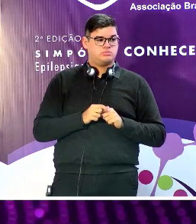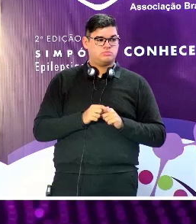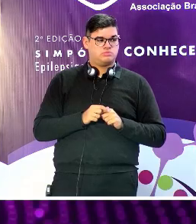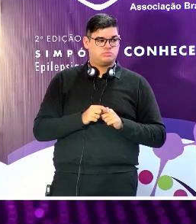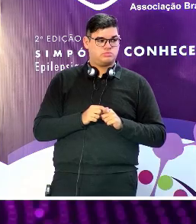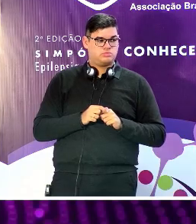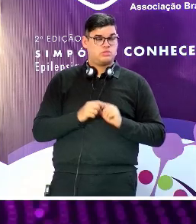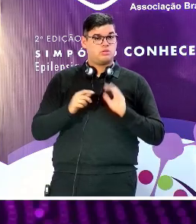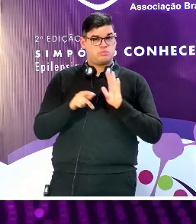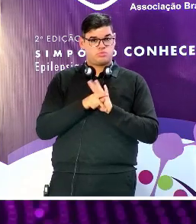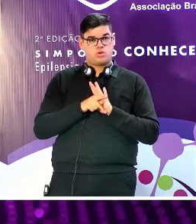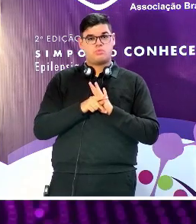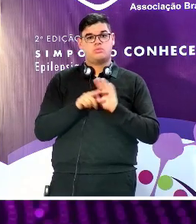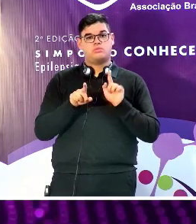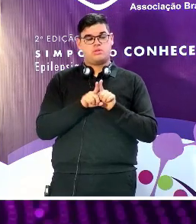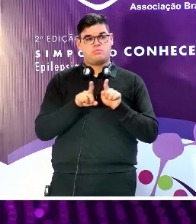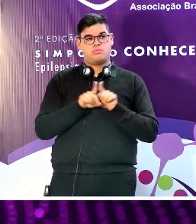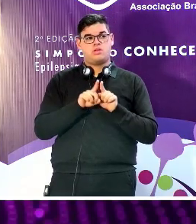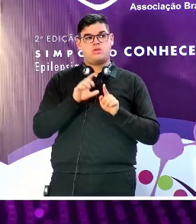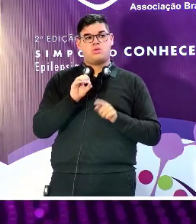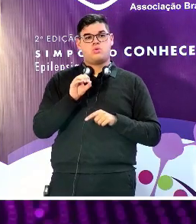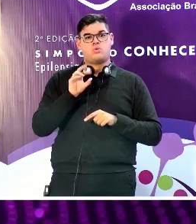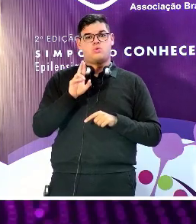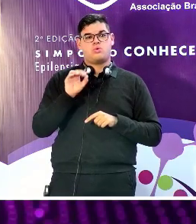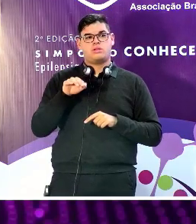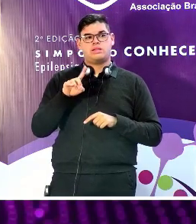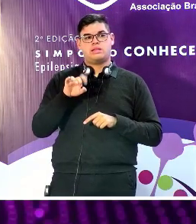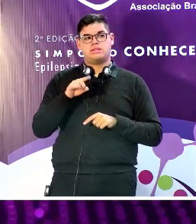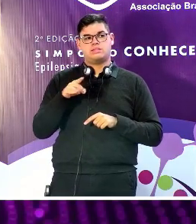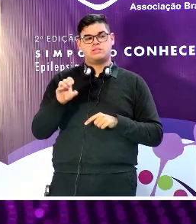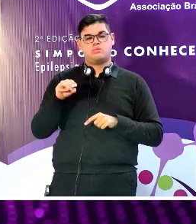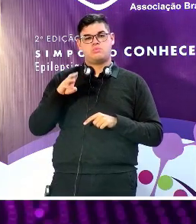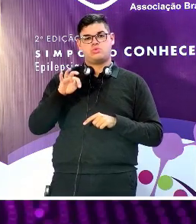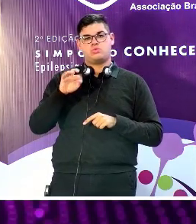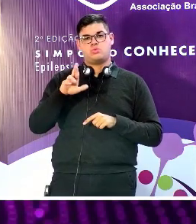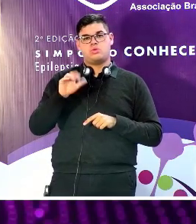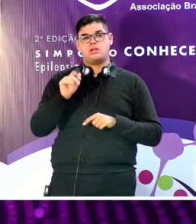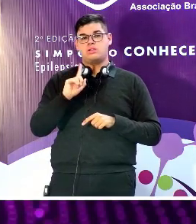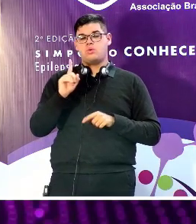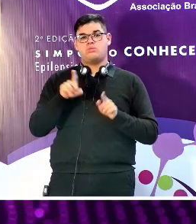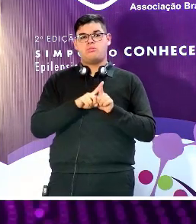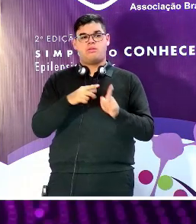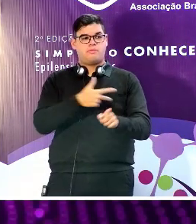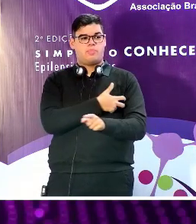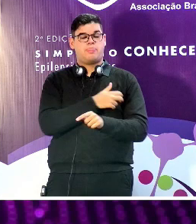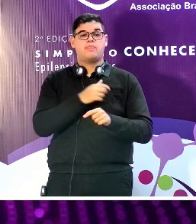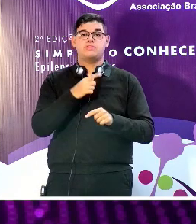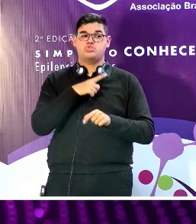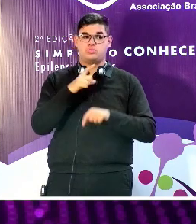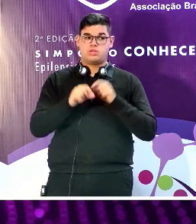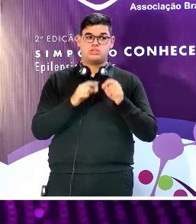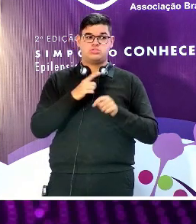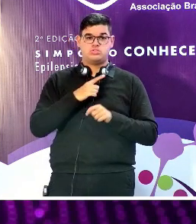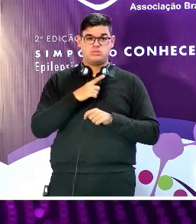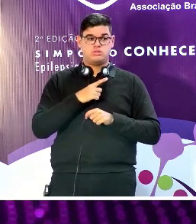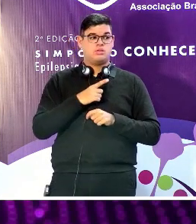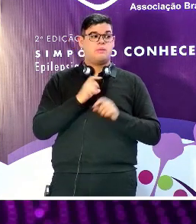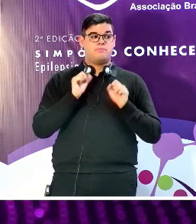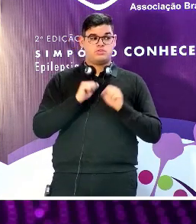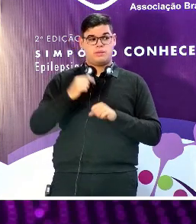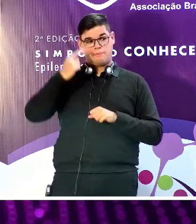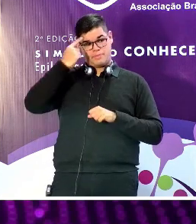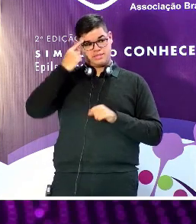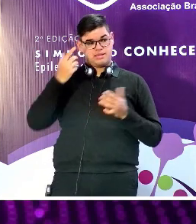da coordenação motora, não ficavam sedados. Então, a gente tinha um composto agora que a gente podia